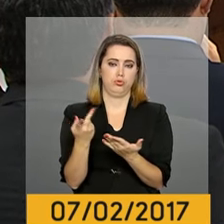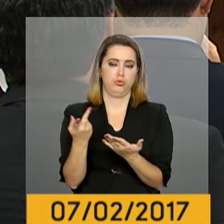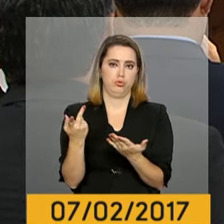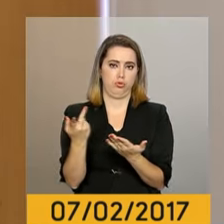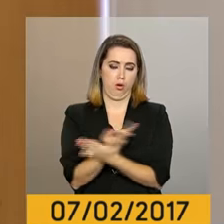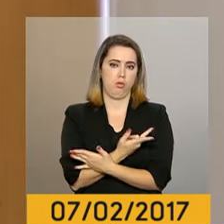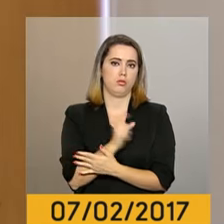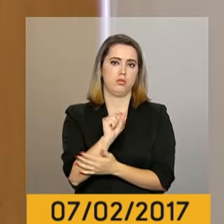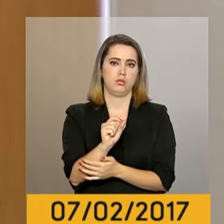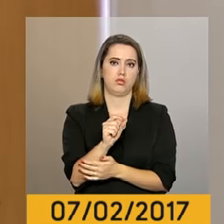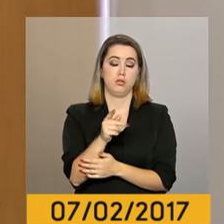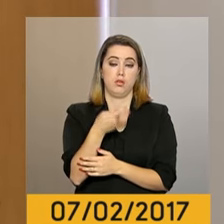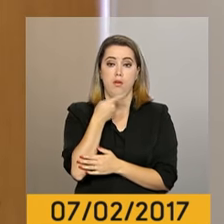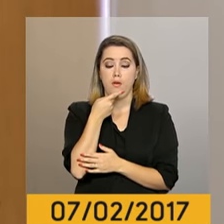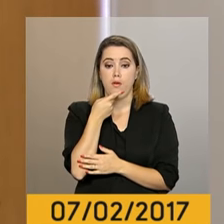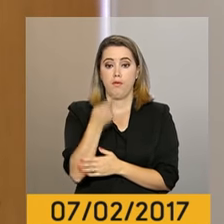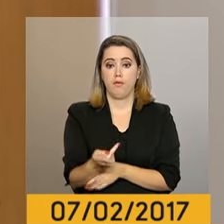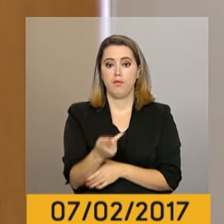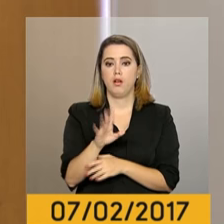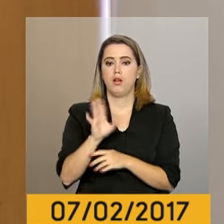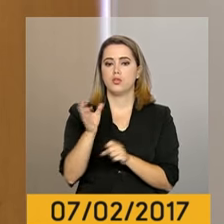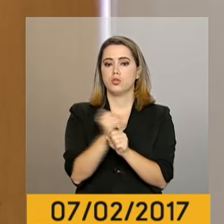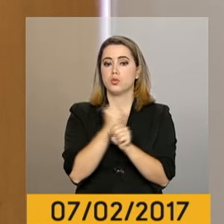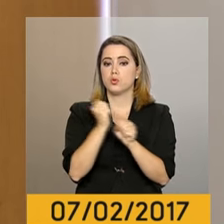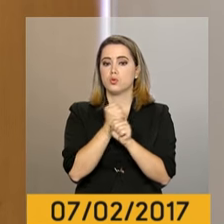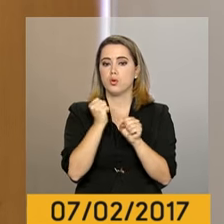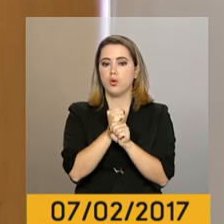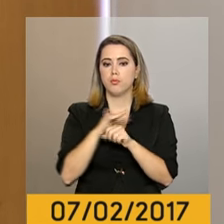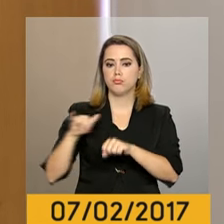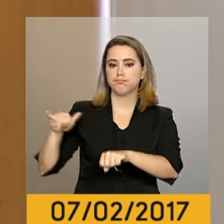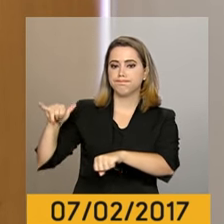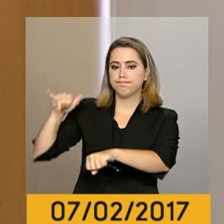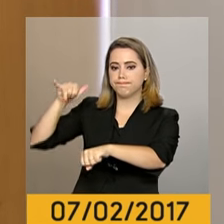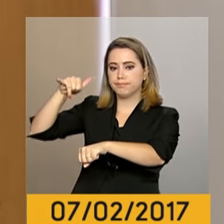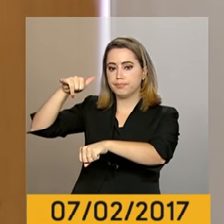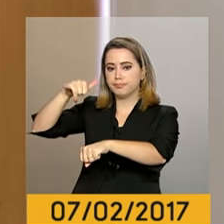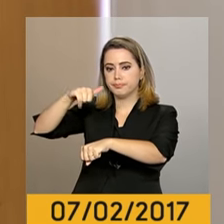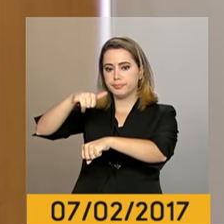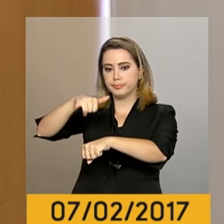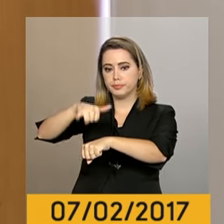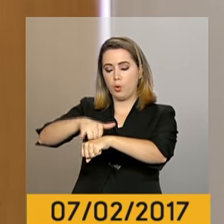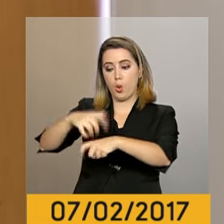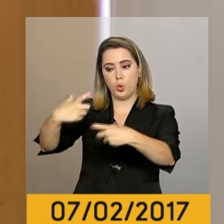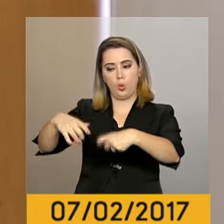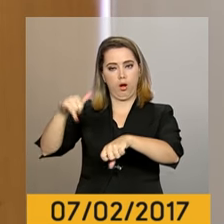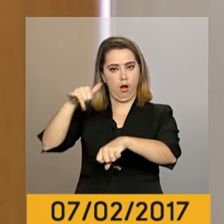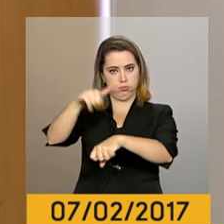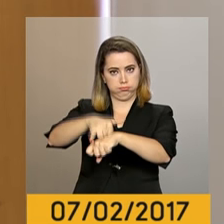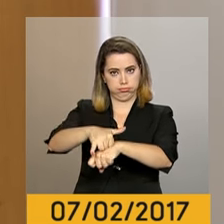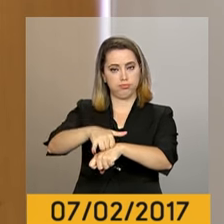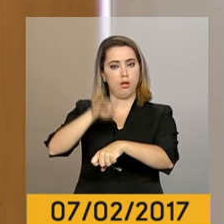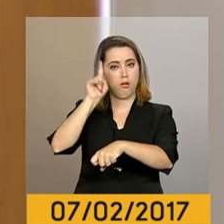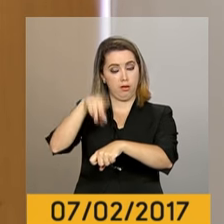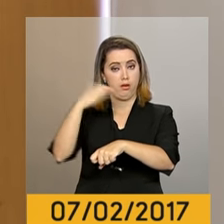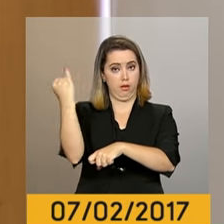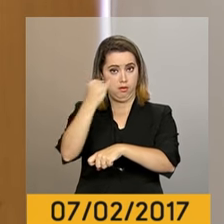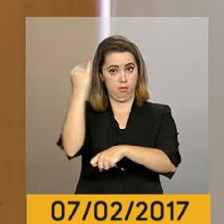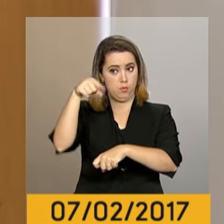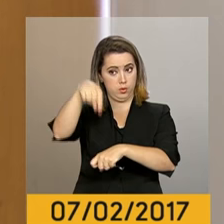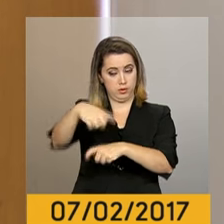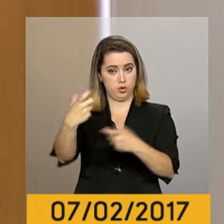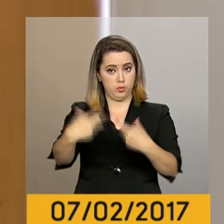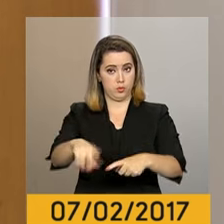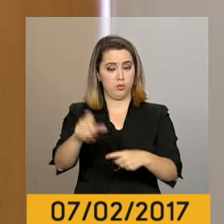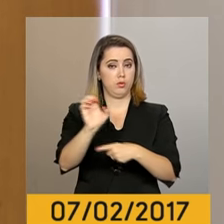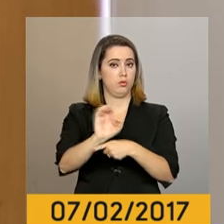vou ressaltar mais uma vez as obras do aeroporto. Vejam que são obras fundamentais para o estado de